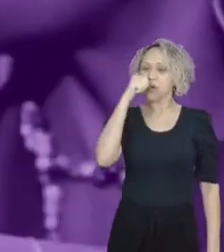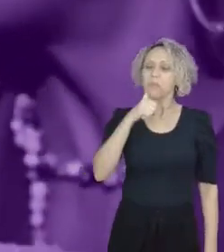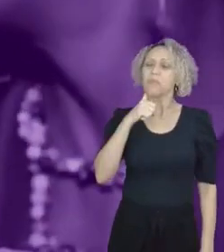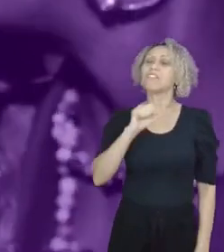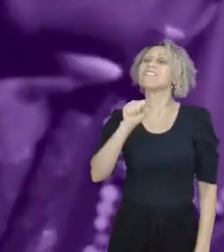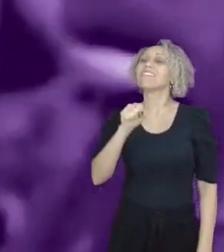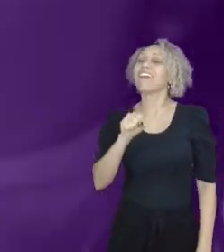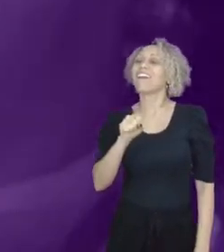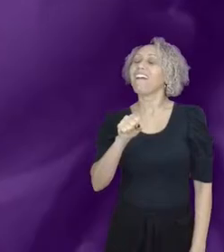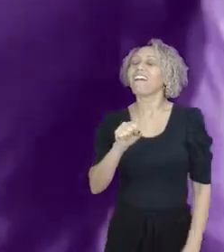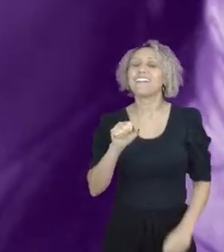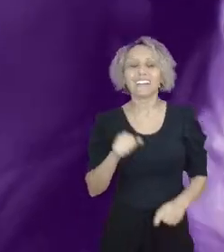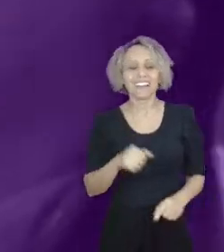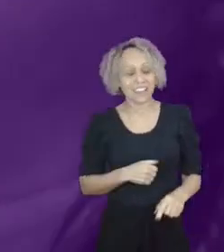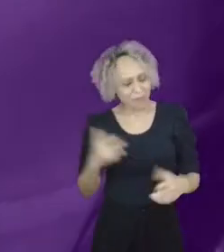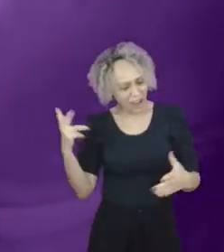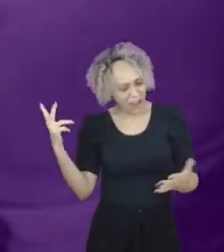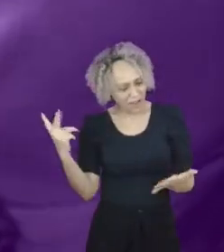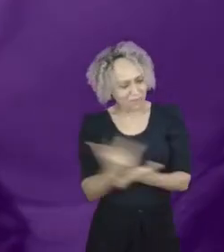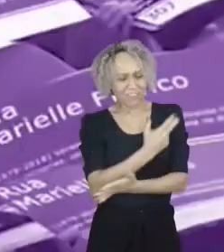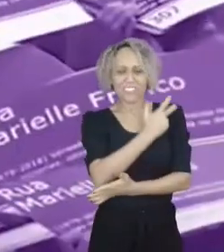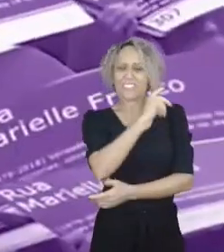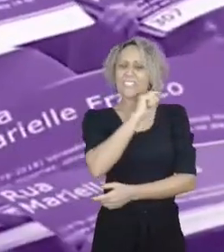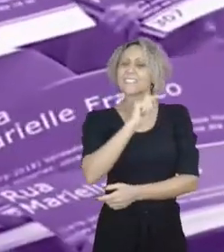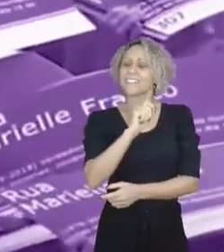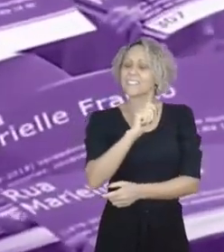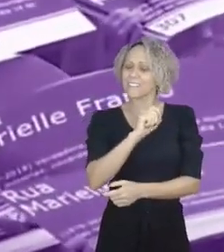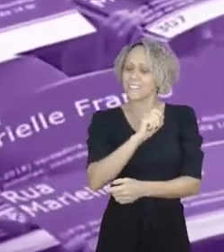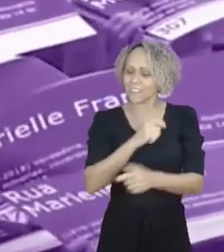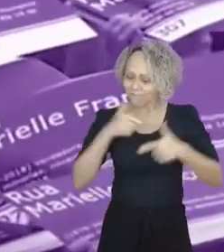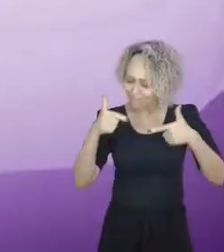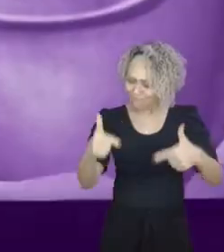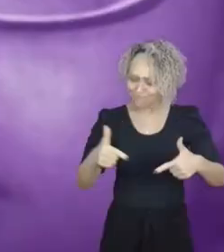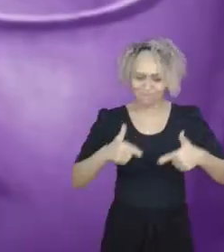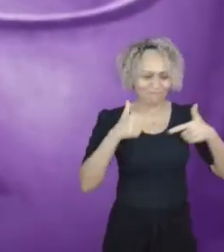pra fazer acontecer.